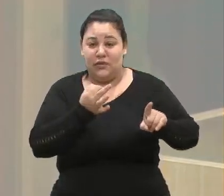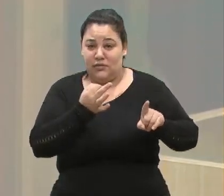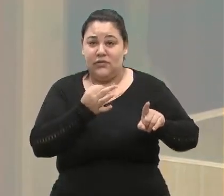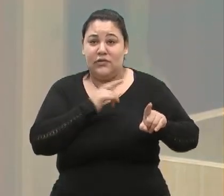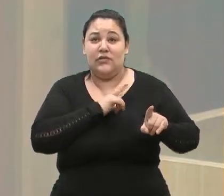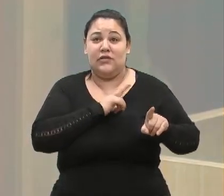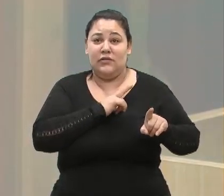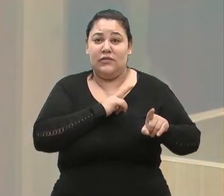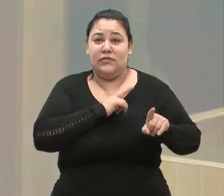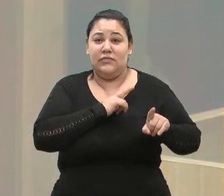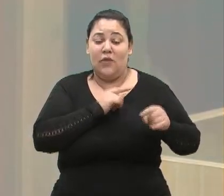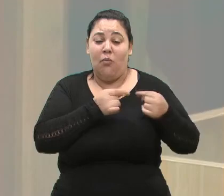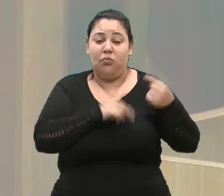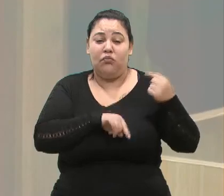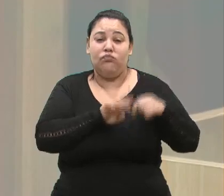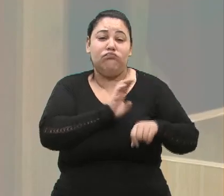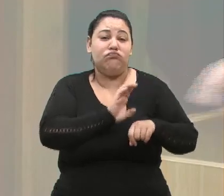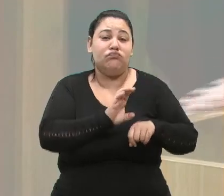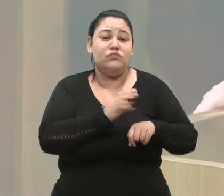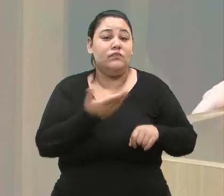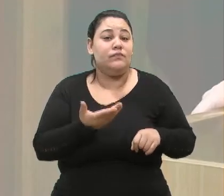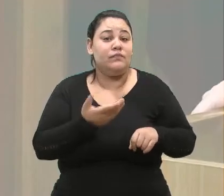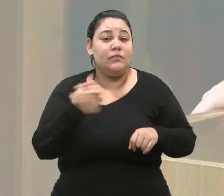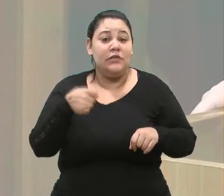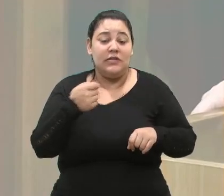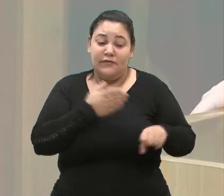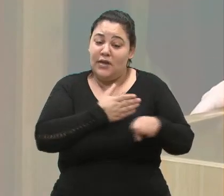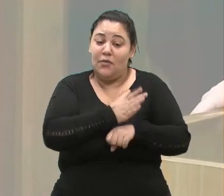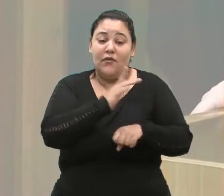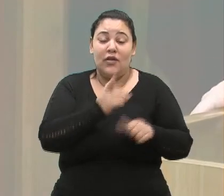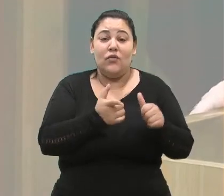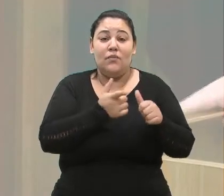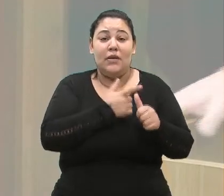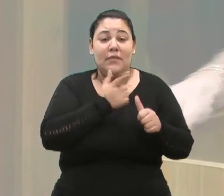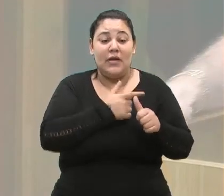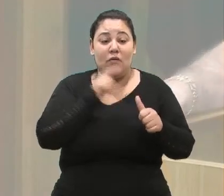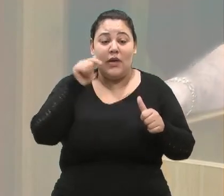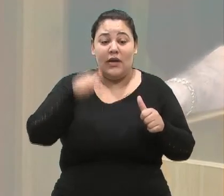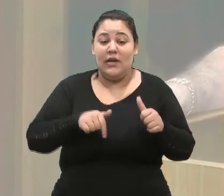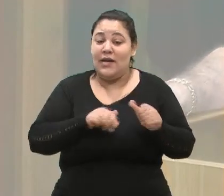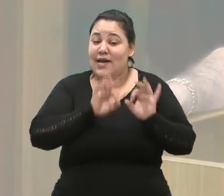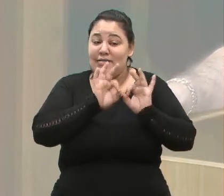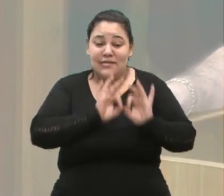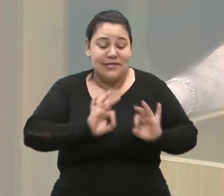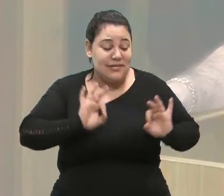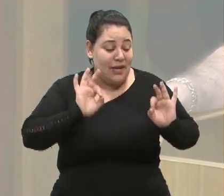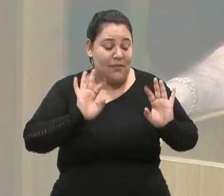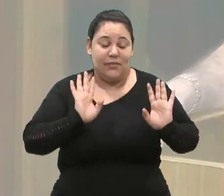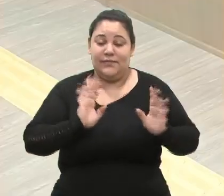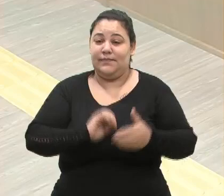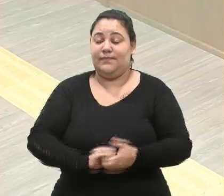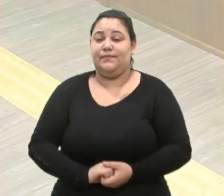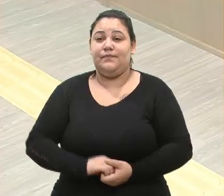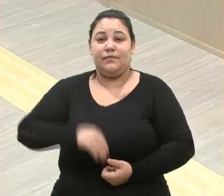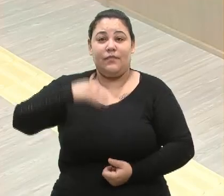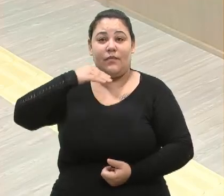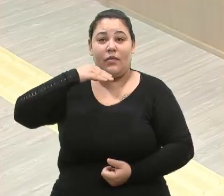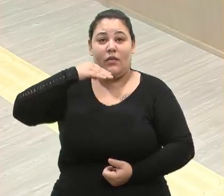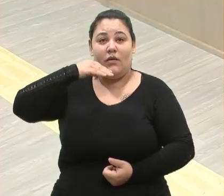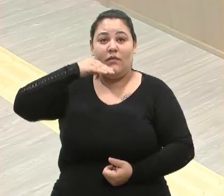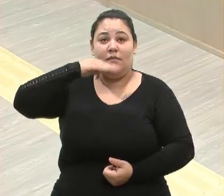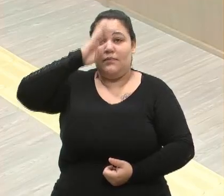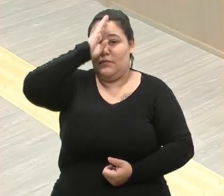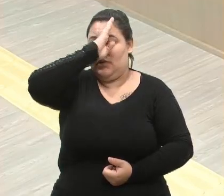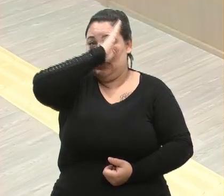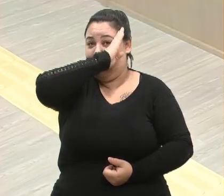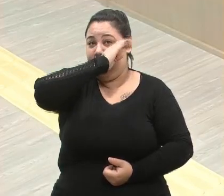DPM inconstitucional, que deveriam ser aprovados por essa casa. É simples. Sua parte, vereador Bressan. Tu